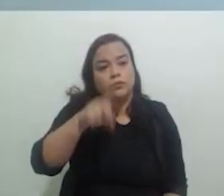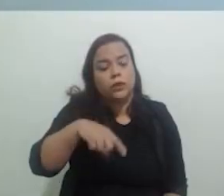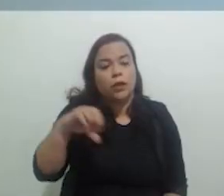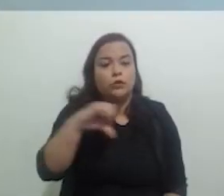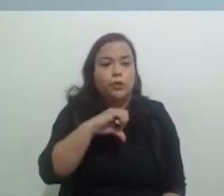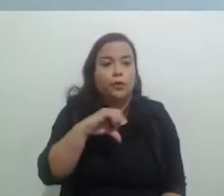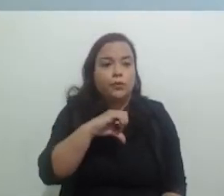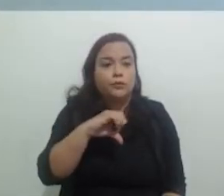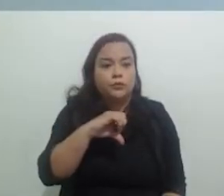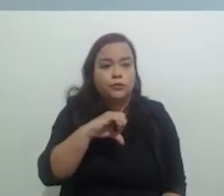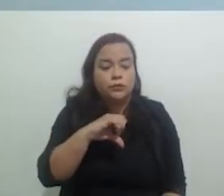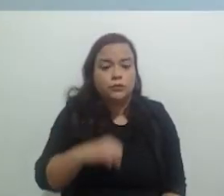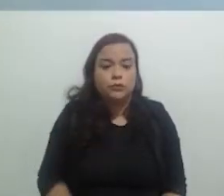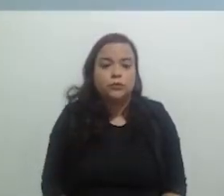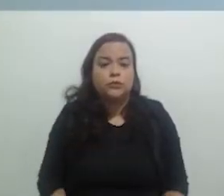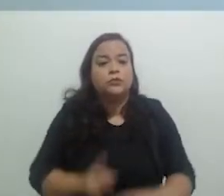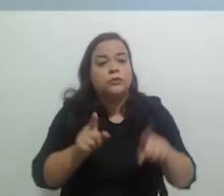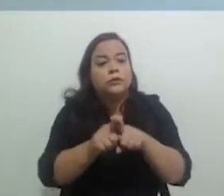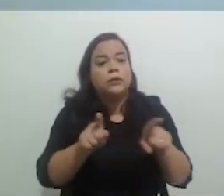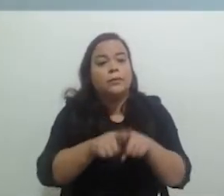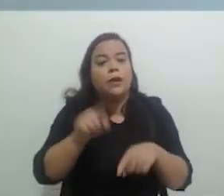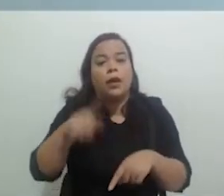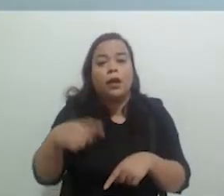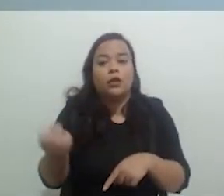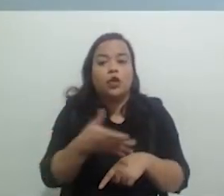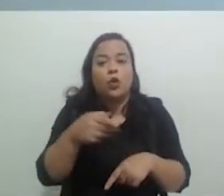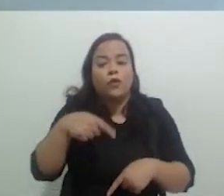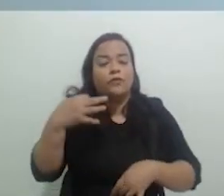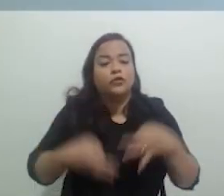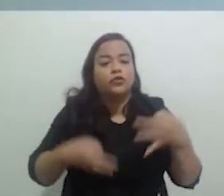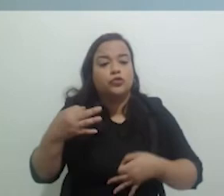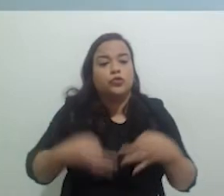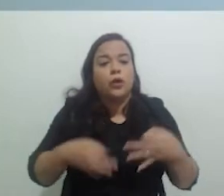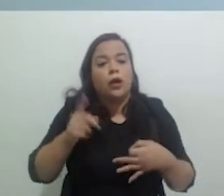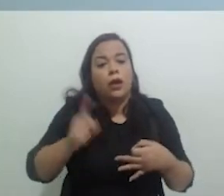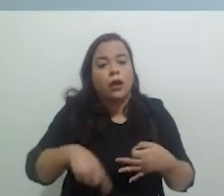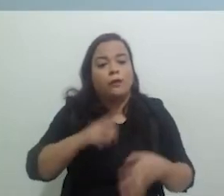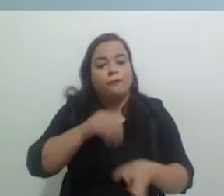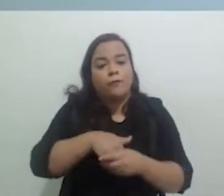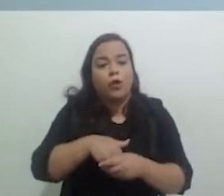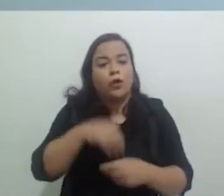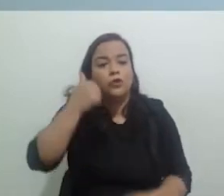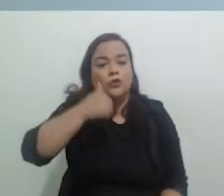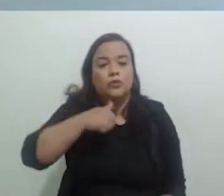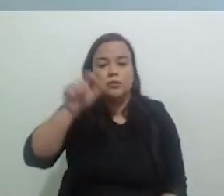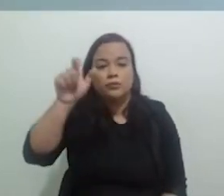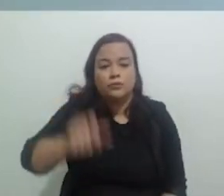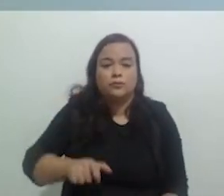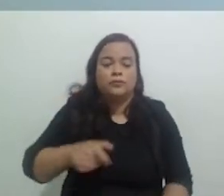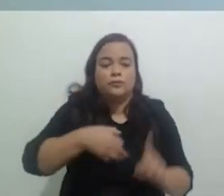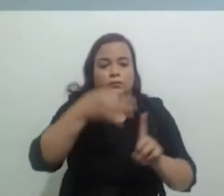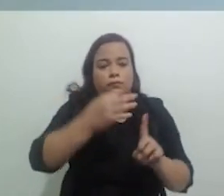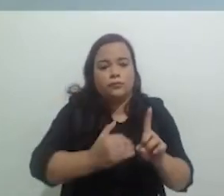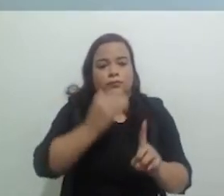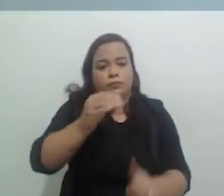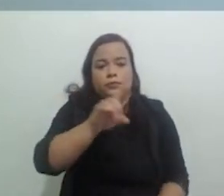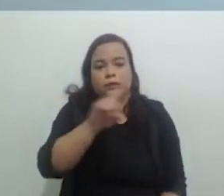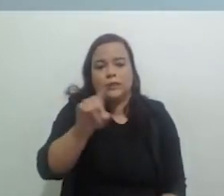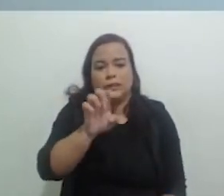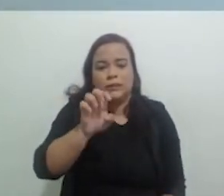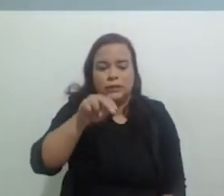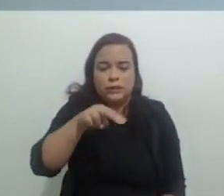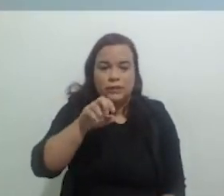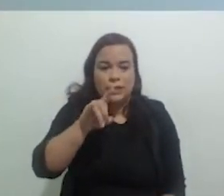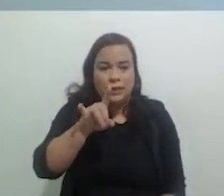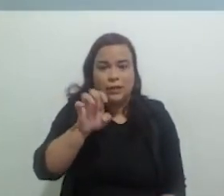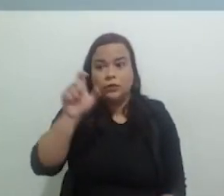a novidade que há nesse julgamento é o voto da desembargadora Zeneide, que ela fez juntada e que traz precedentes aí do STJ bem